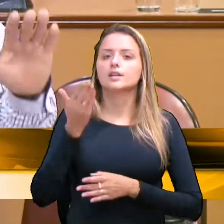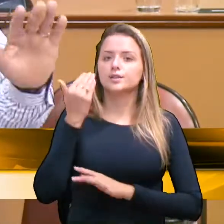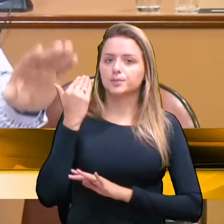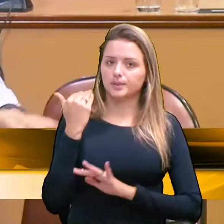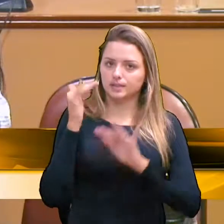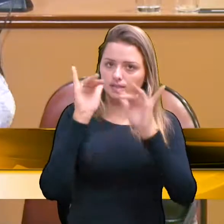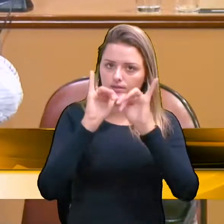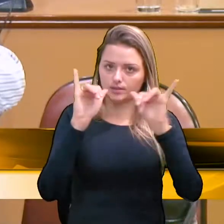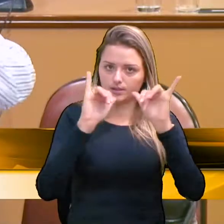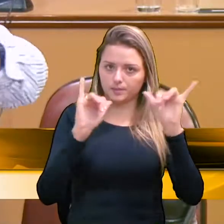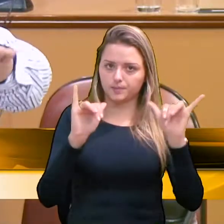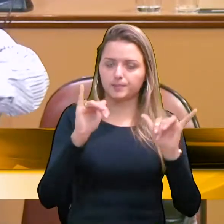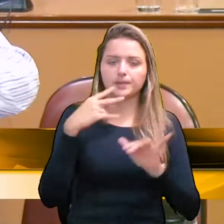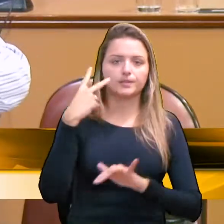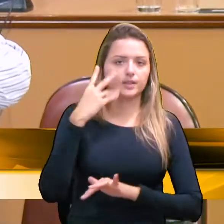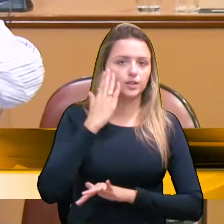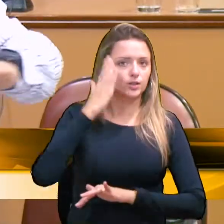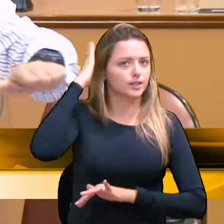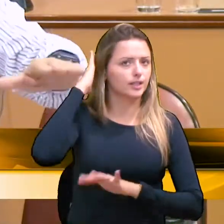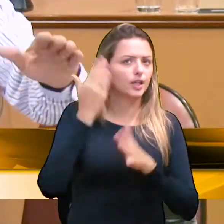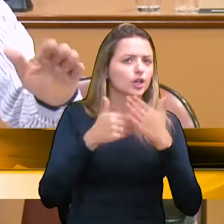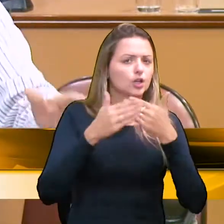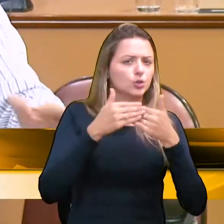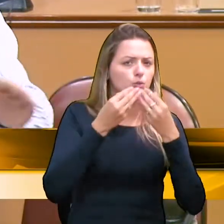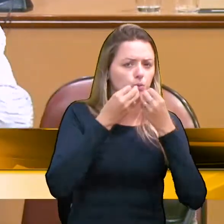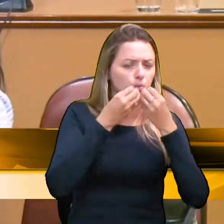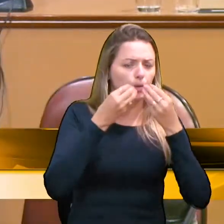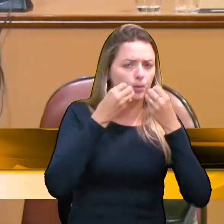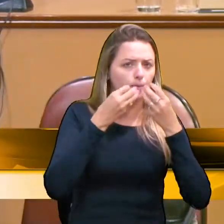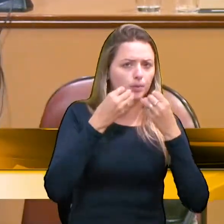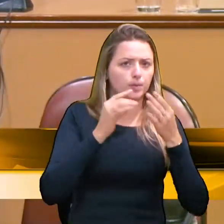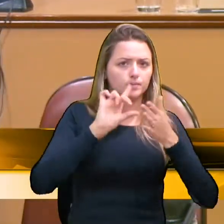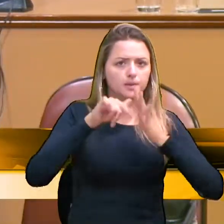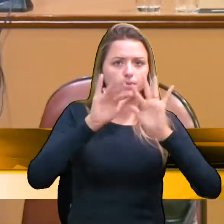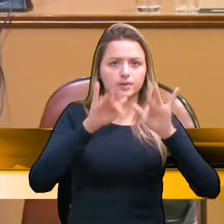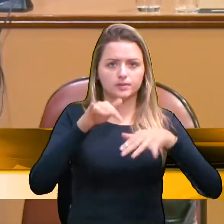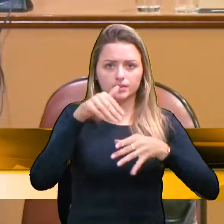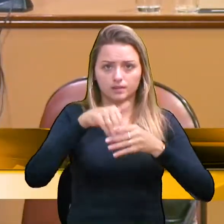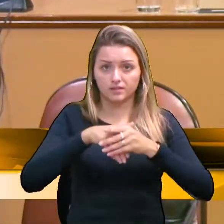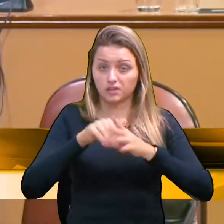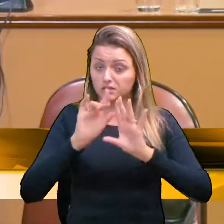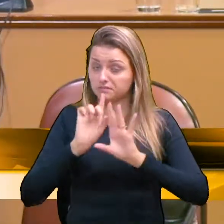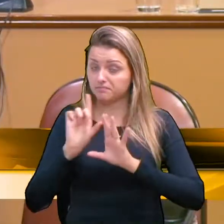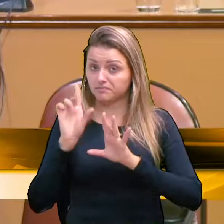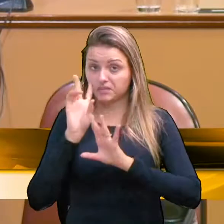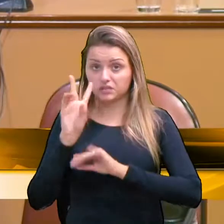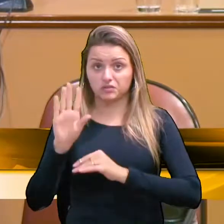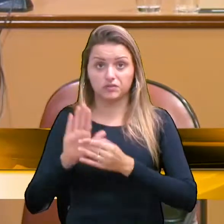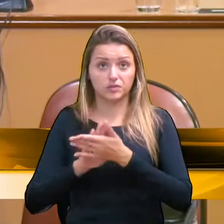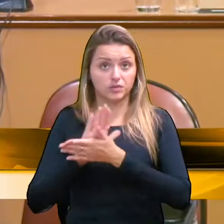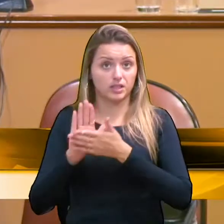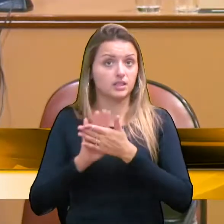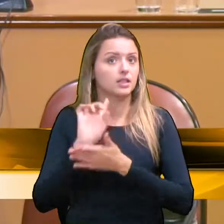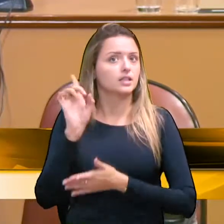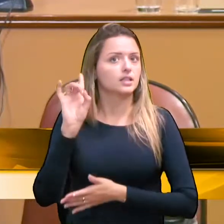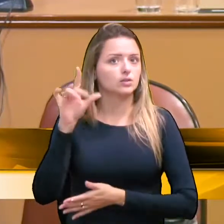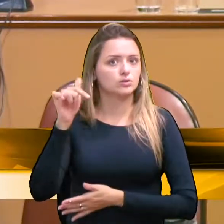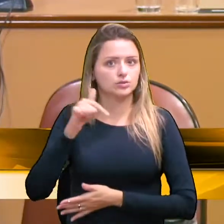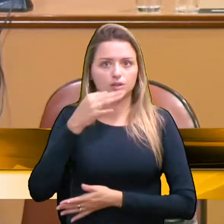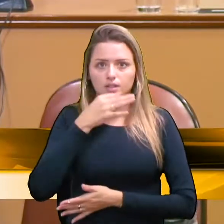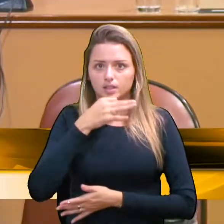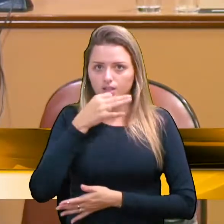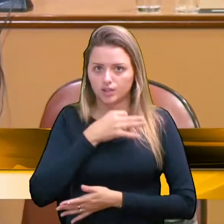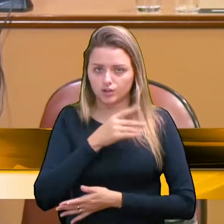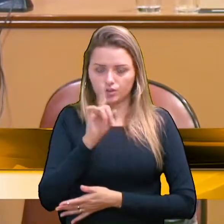campanha, tudo é bonitinho, tudo é auxílio. Depois da campanha, pouco se vê. Não é só aqui, não é só esse governo,